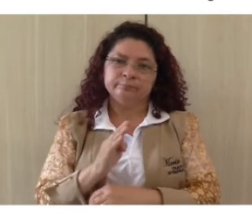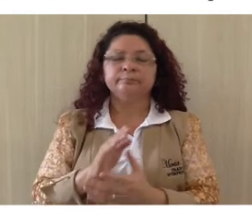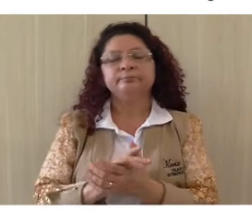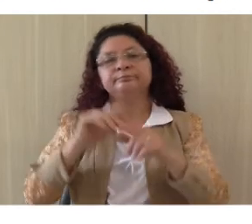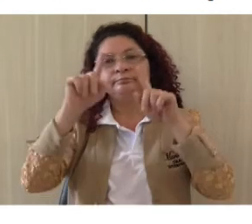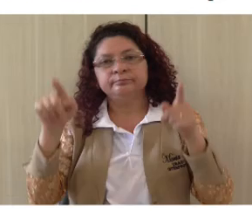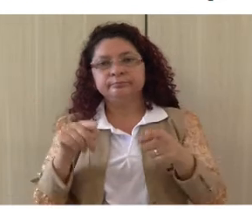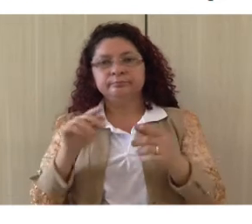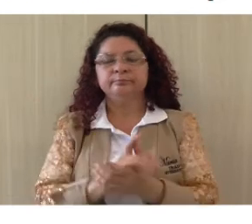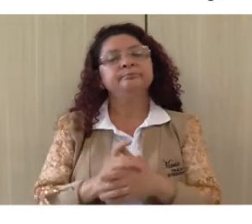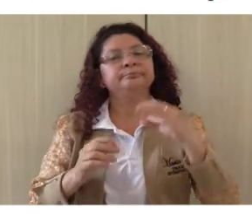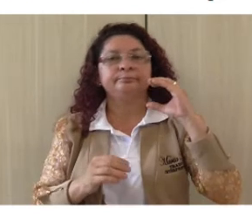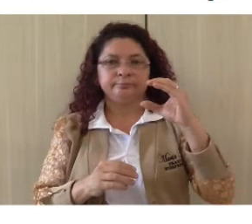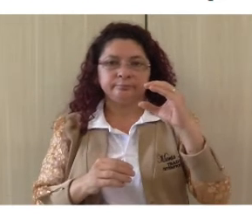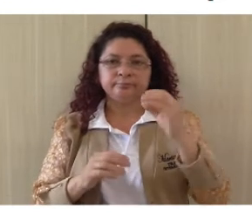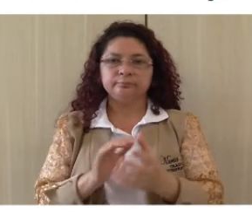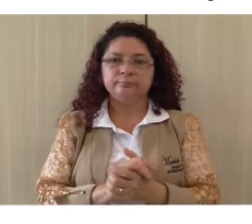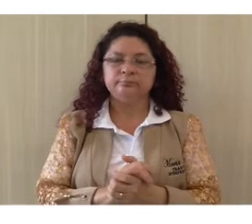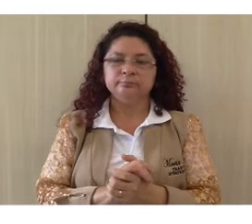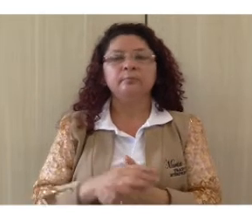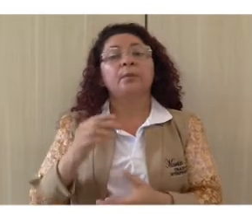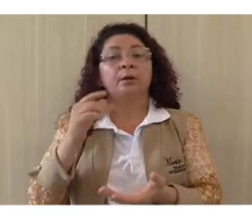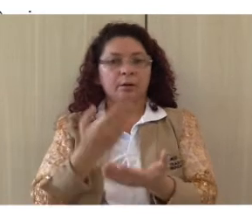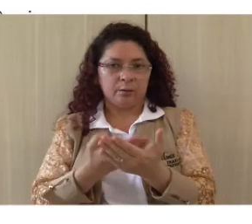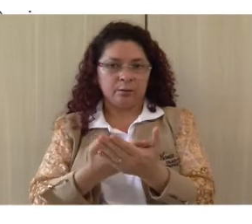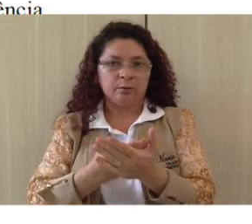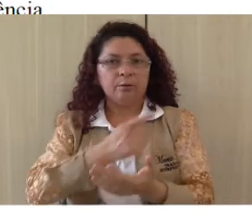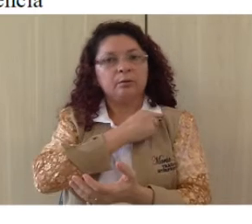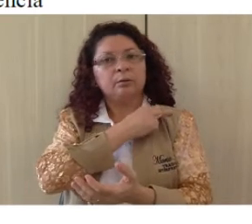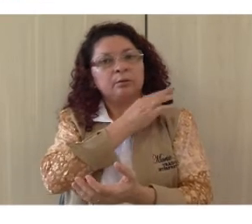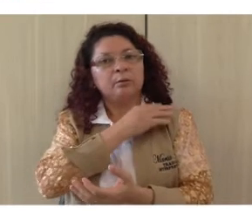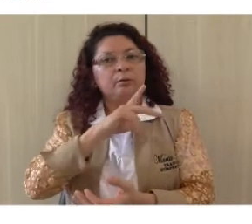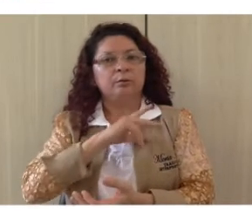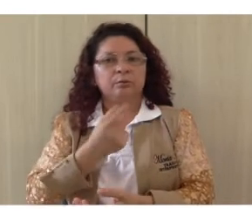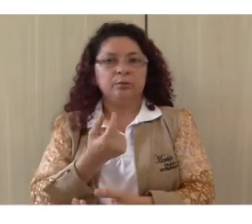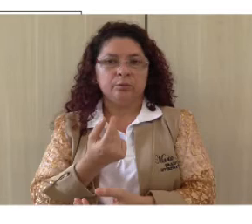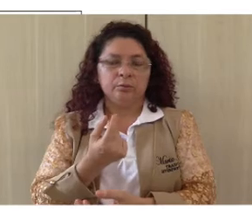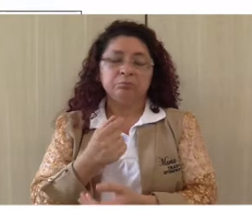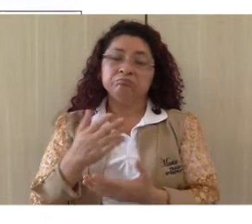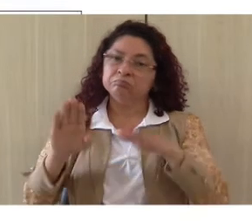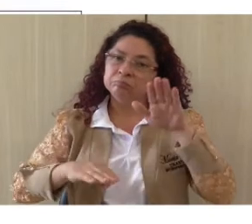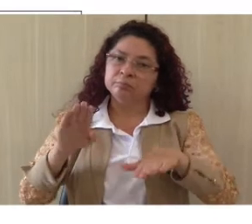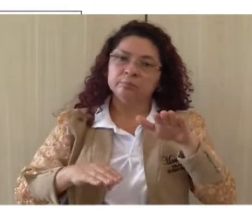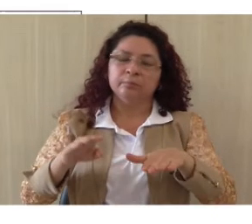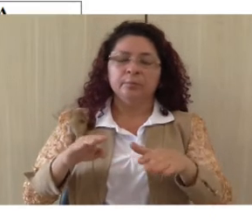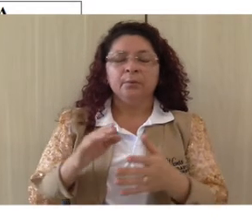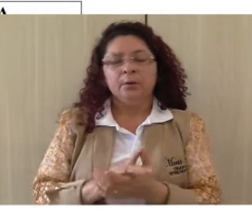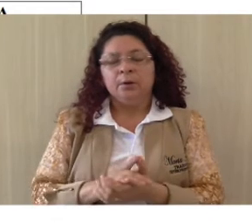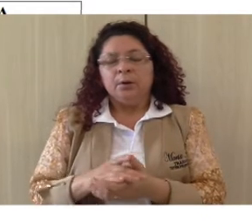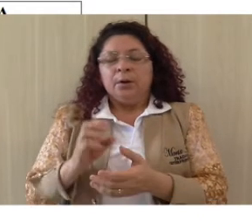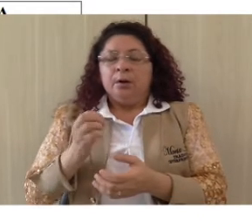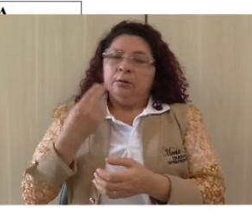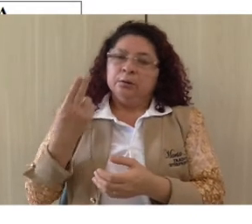parêntese. C. Tenham cursado o ensino médio em escola particular mediante bolsa de ensino